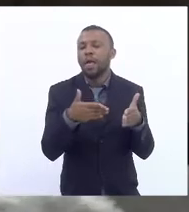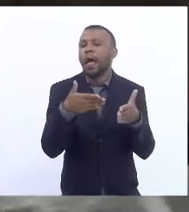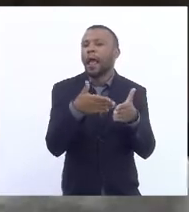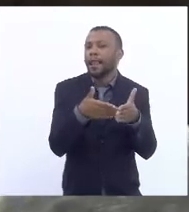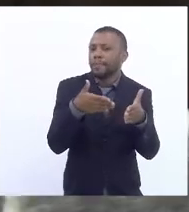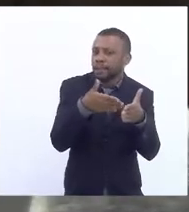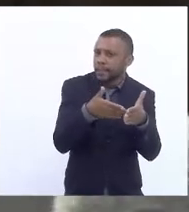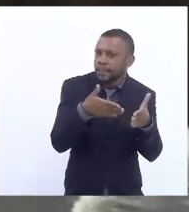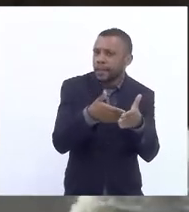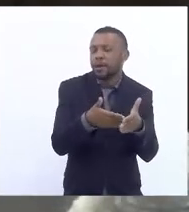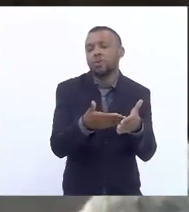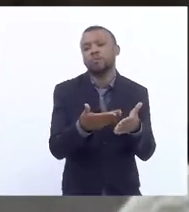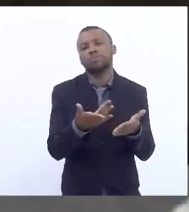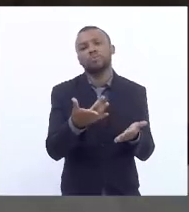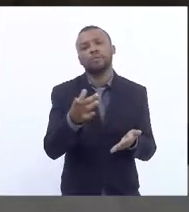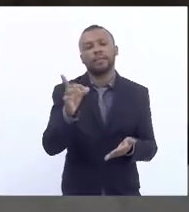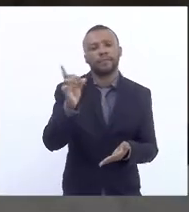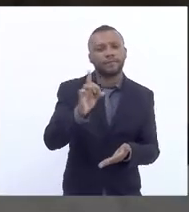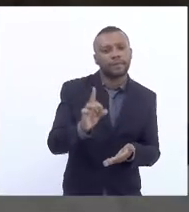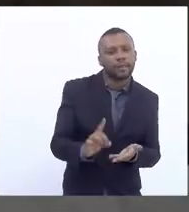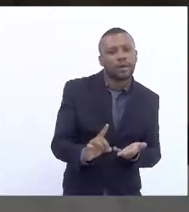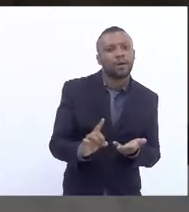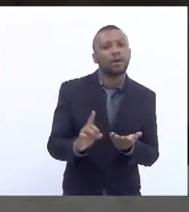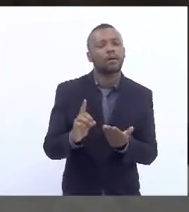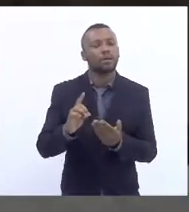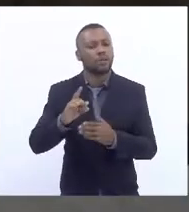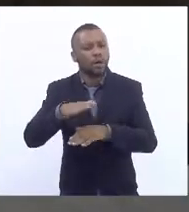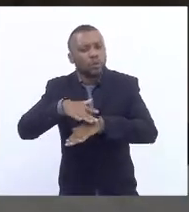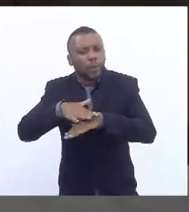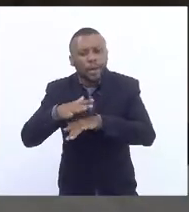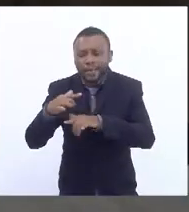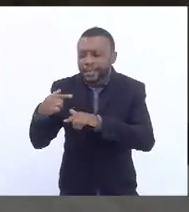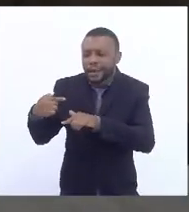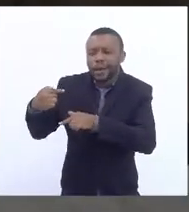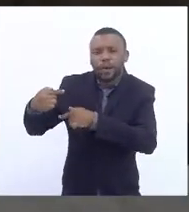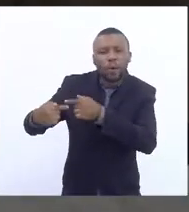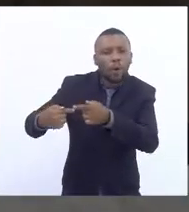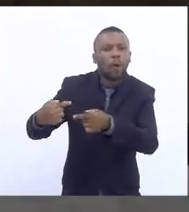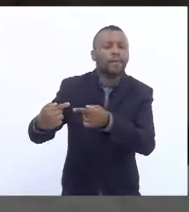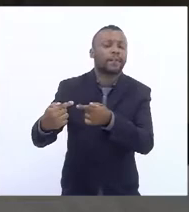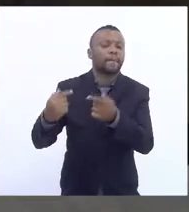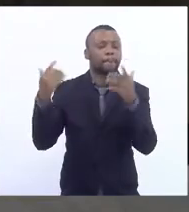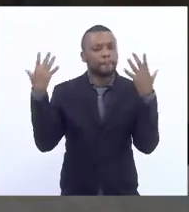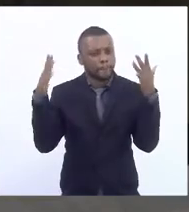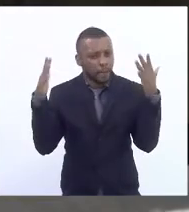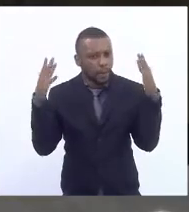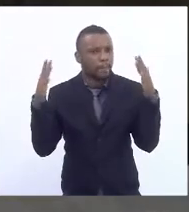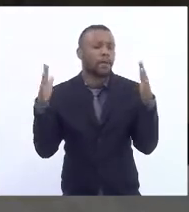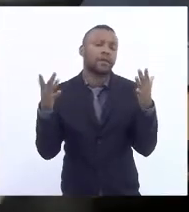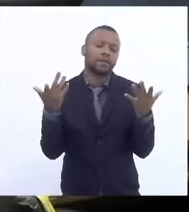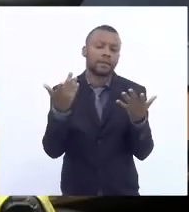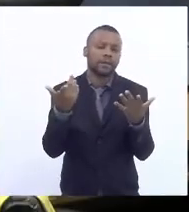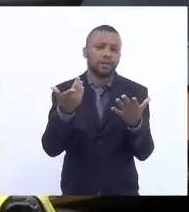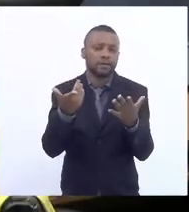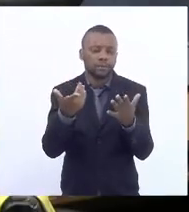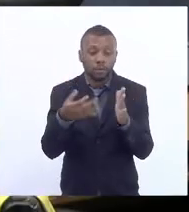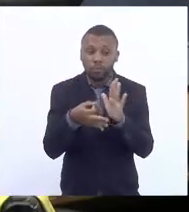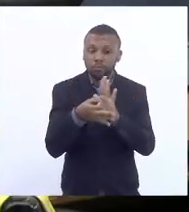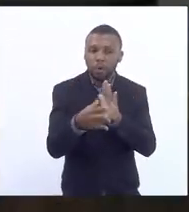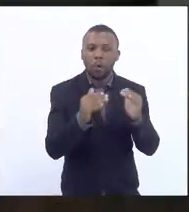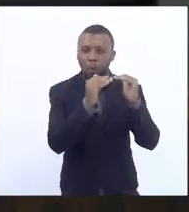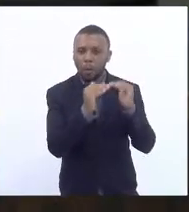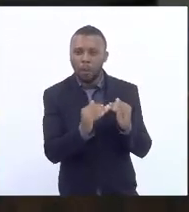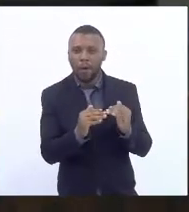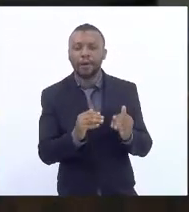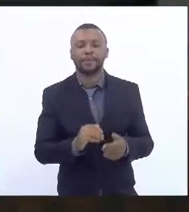limitações, pessoas com deficiência, doenças crônicas. Parabenizo mais uma vez, deputado Tia Ju, parecer pela constitucionalidade com emendas. Obrigado, deputado.